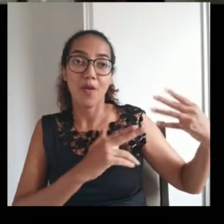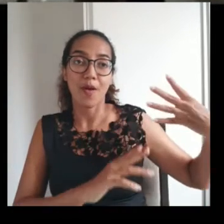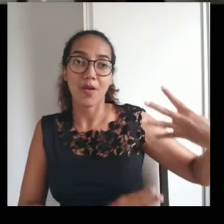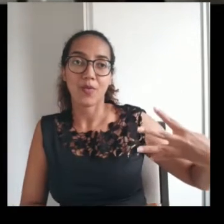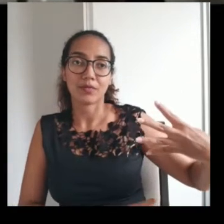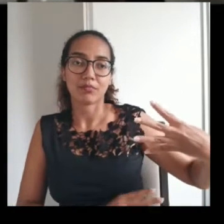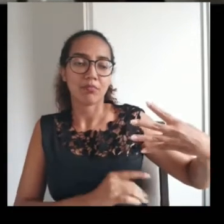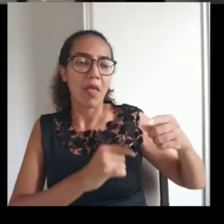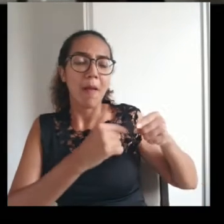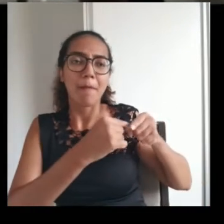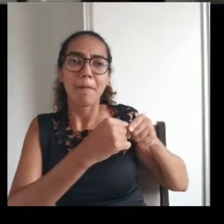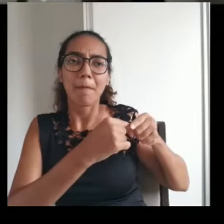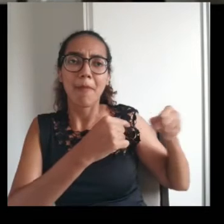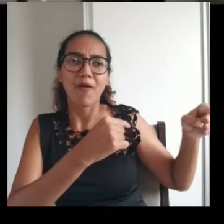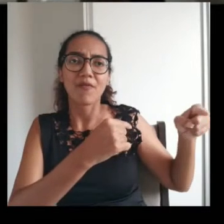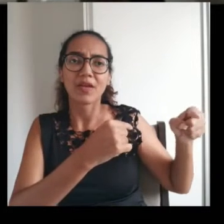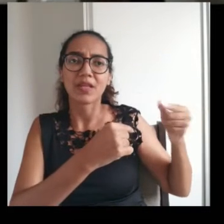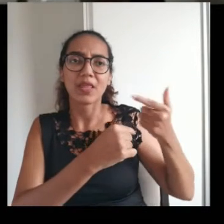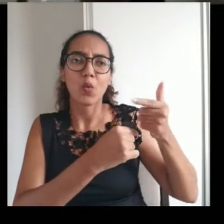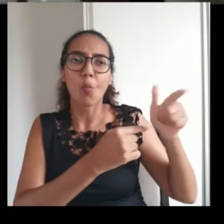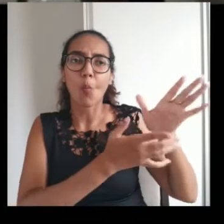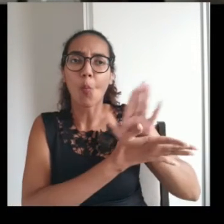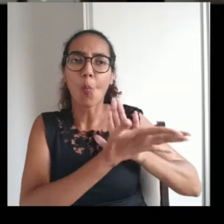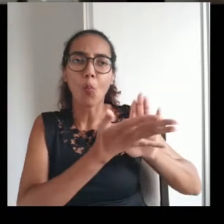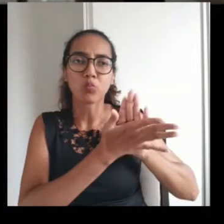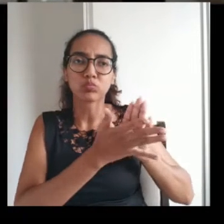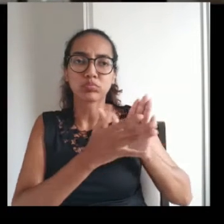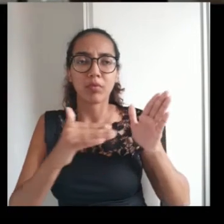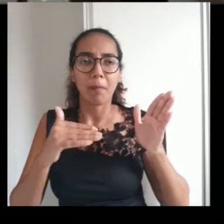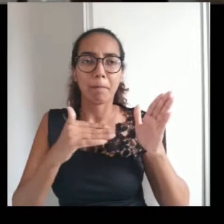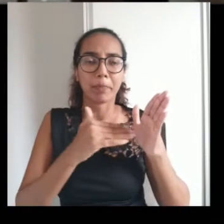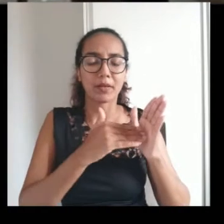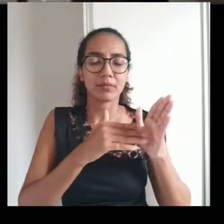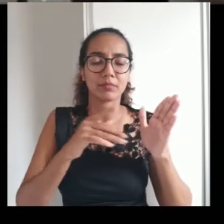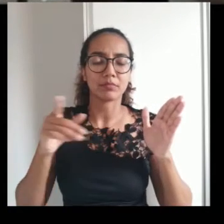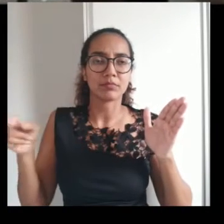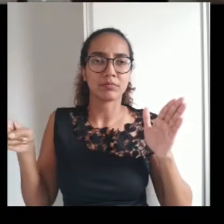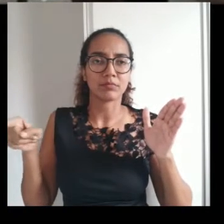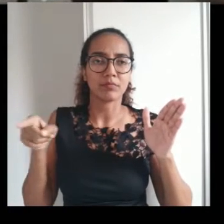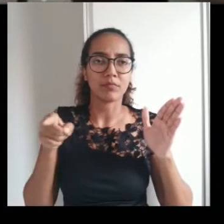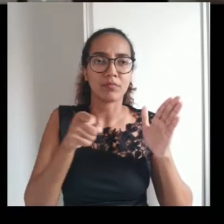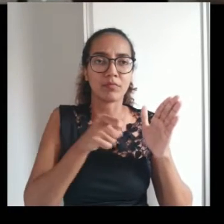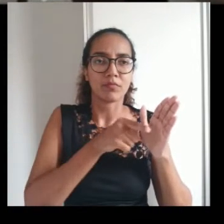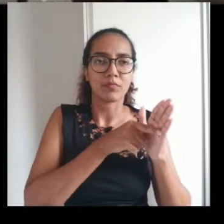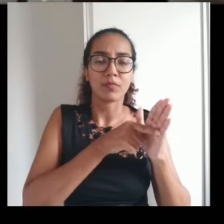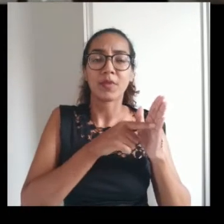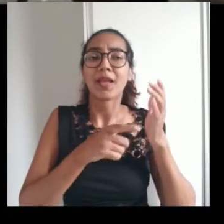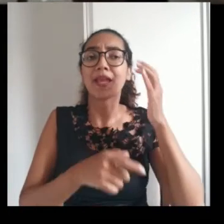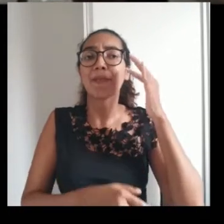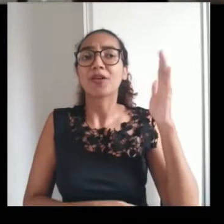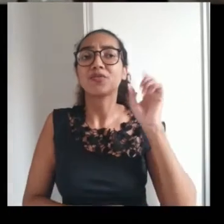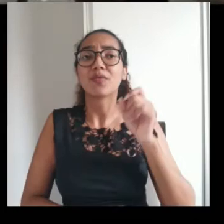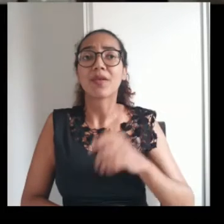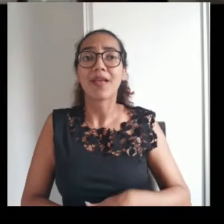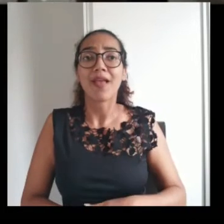para frente não tem conta nenhuma. Certo? Imagine que eu quero remover a conta A. Certo? Eu quero remover essa conta aqui. Tá?